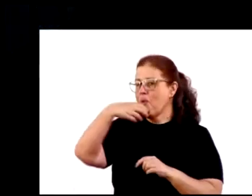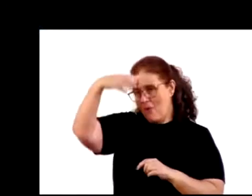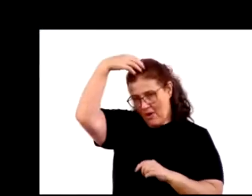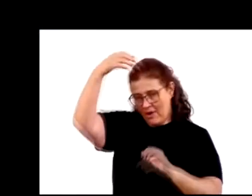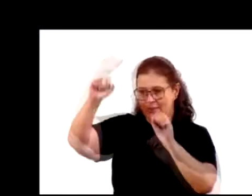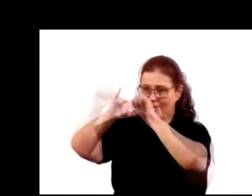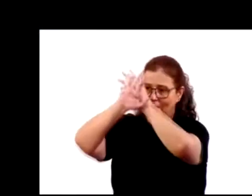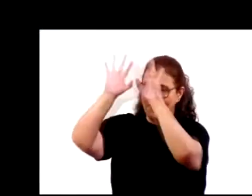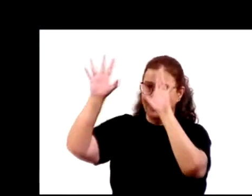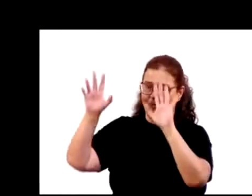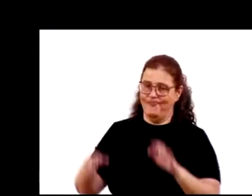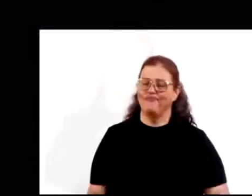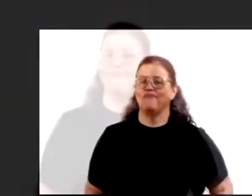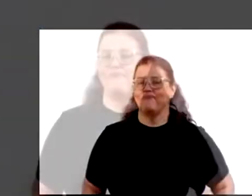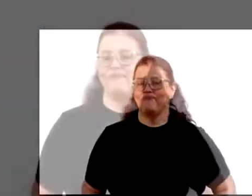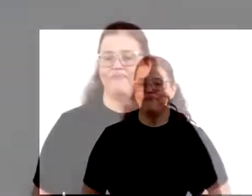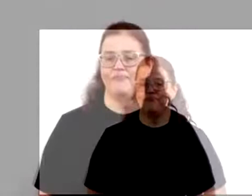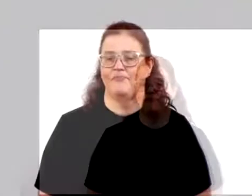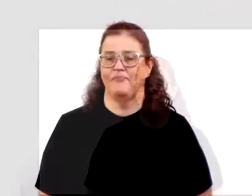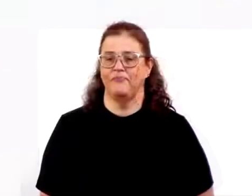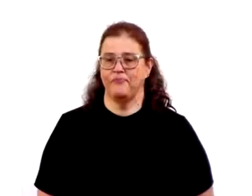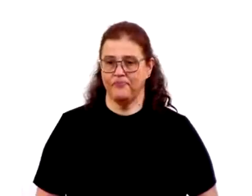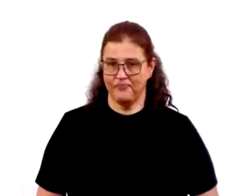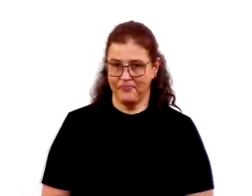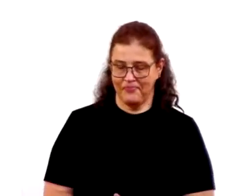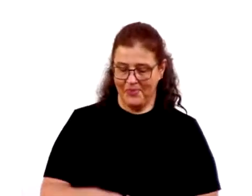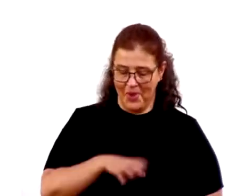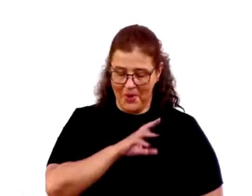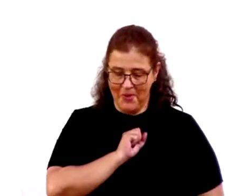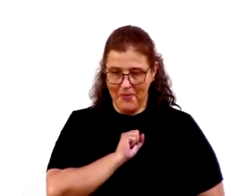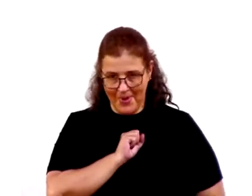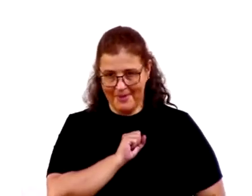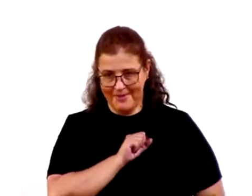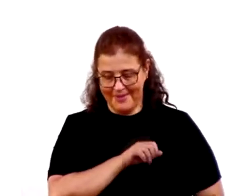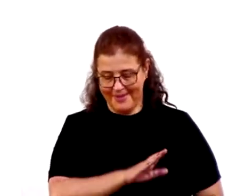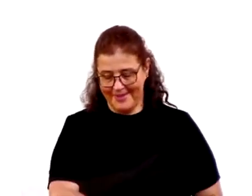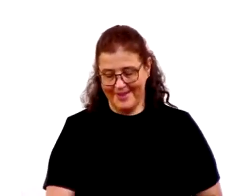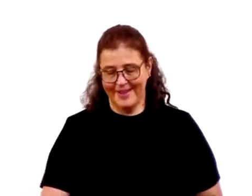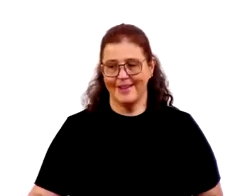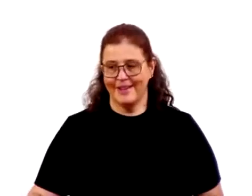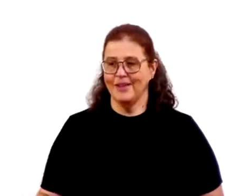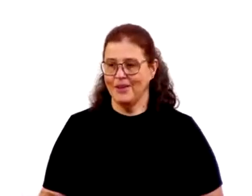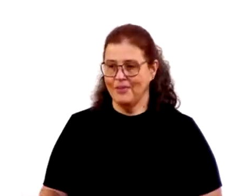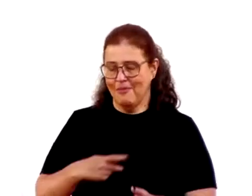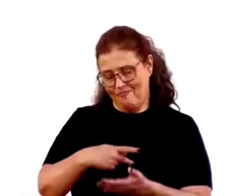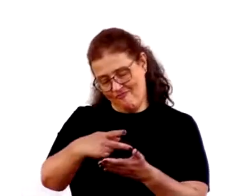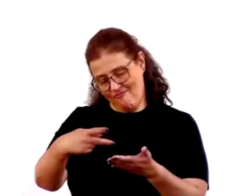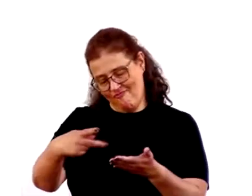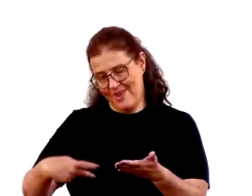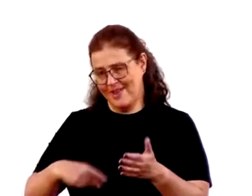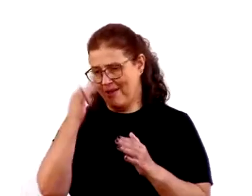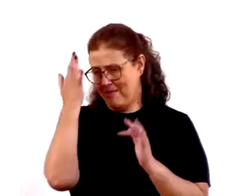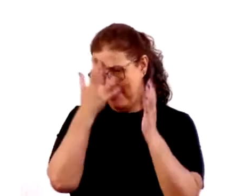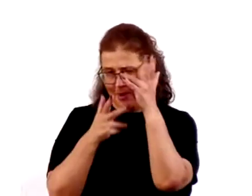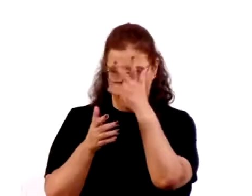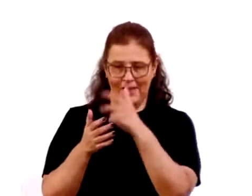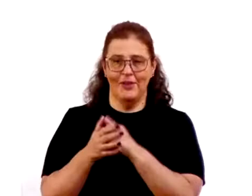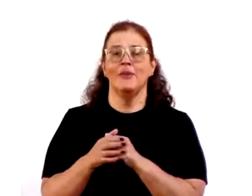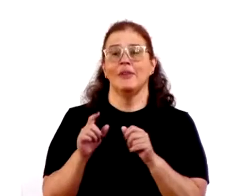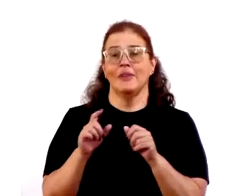Queridas crianças, que sempre ilustram tanto as que estão aqui no templo, quanto as que estão em